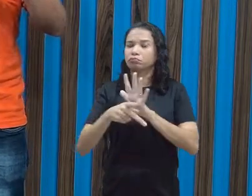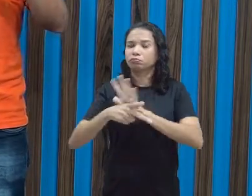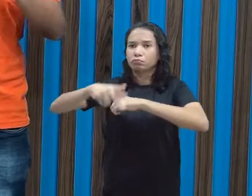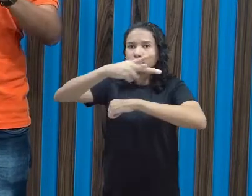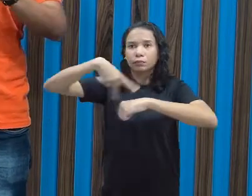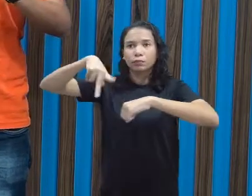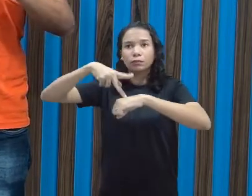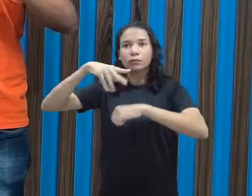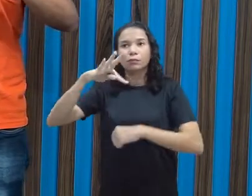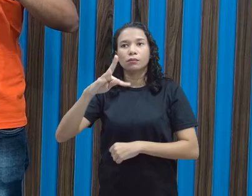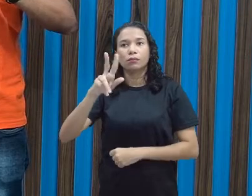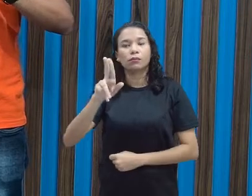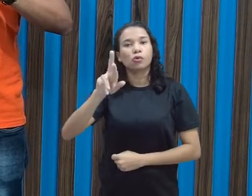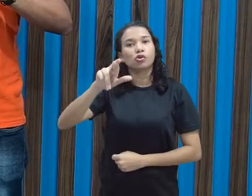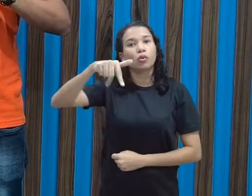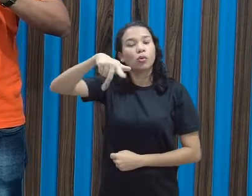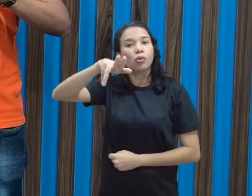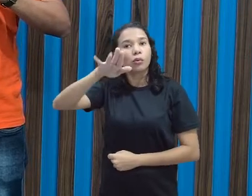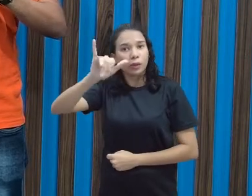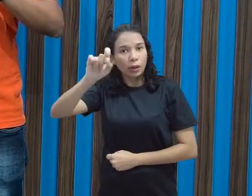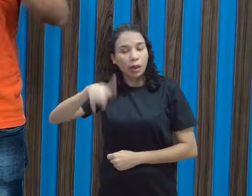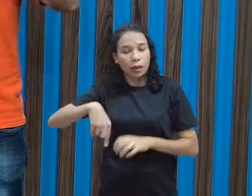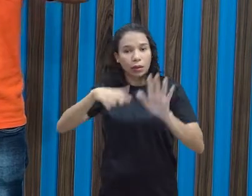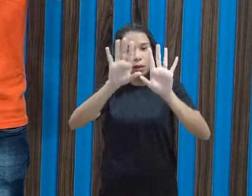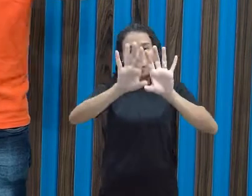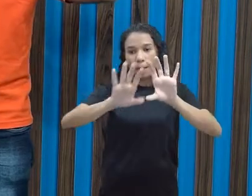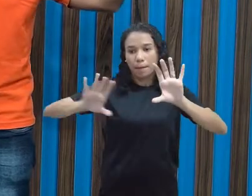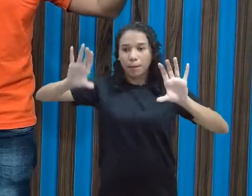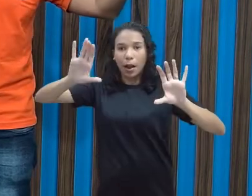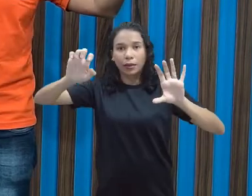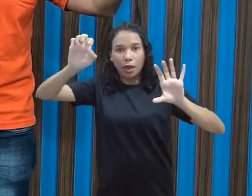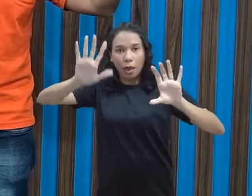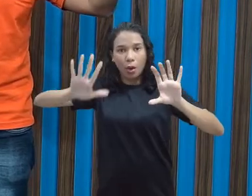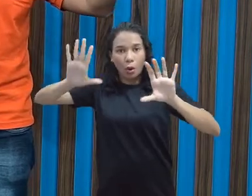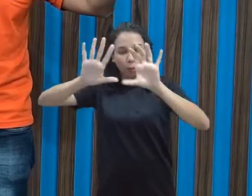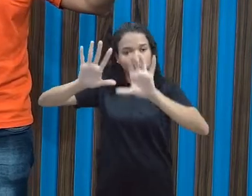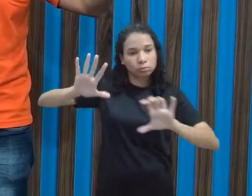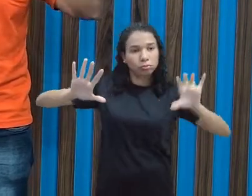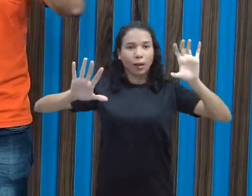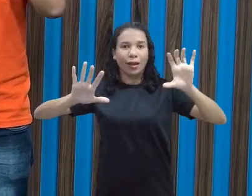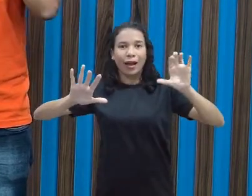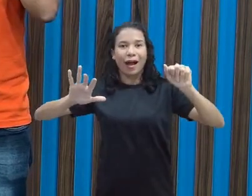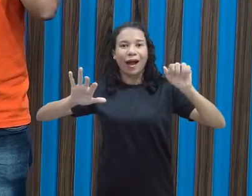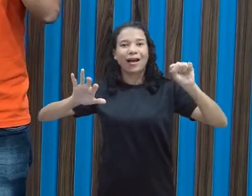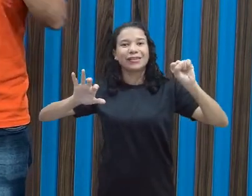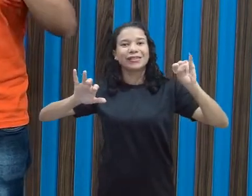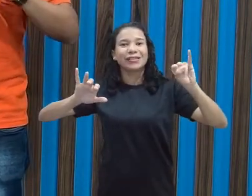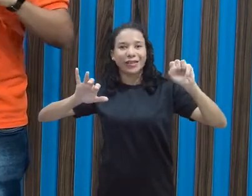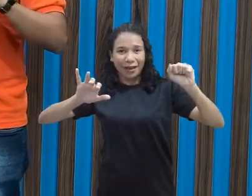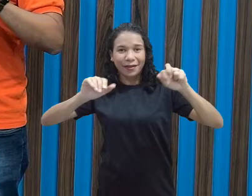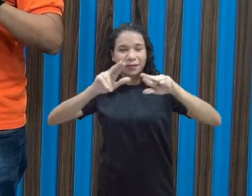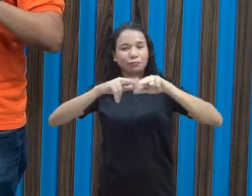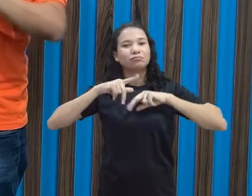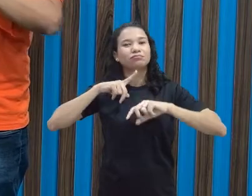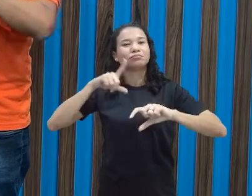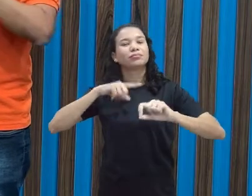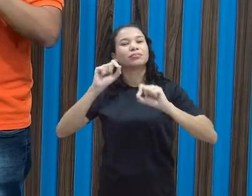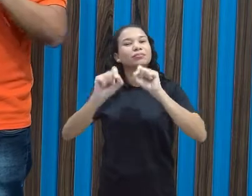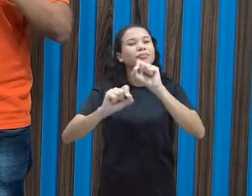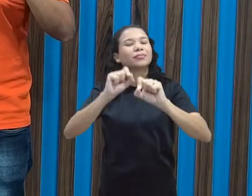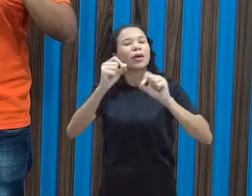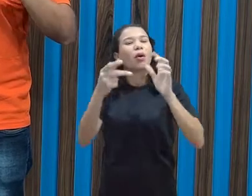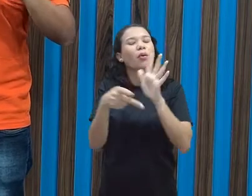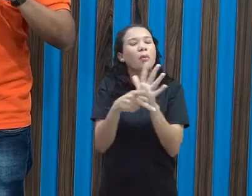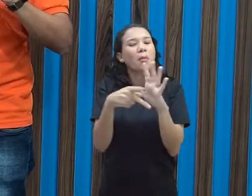interessante, que ele tem uma parte europeia, outra parte asiática. Então, a Turquia, ela tem